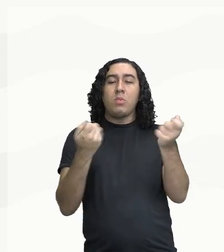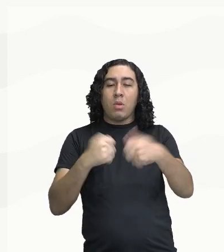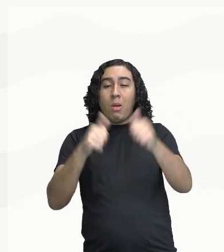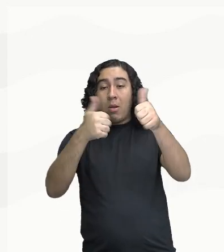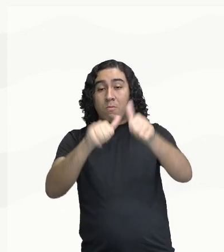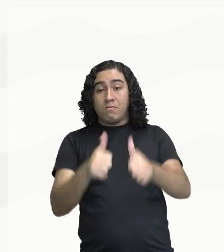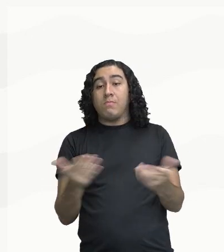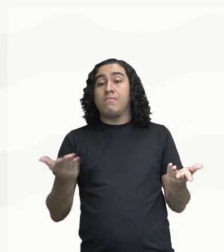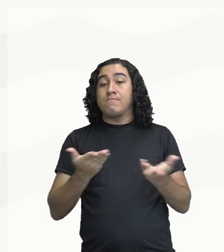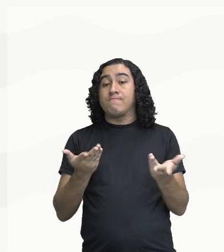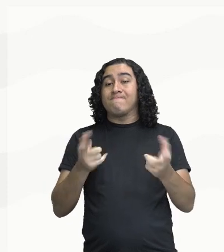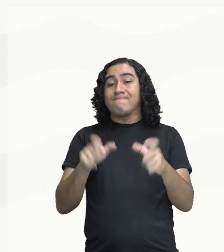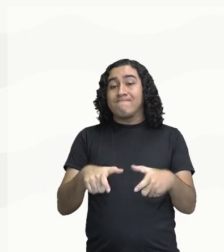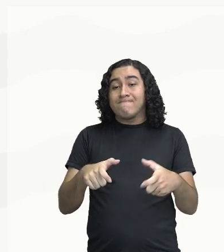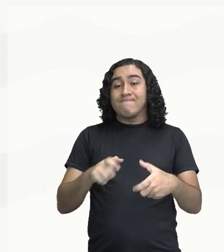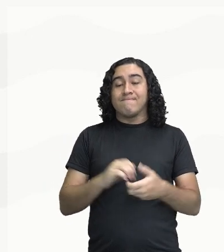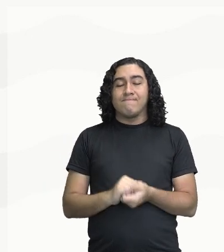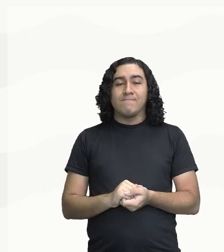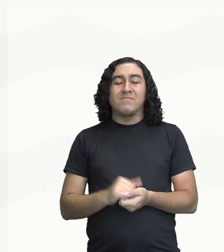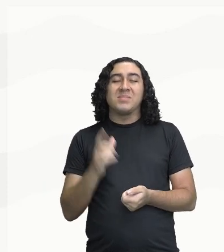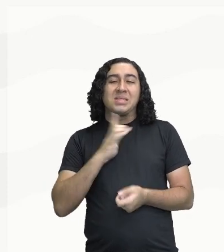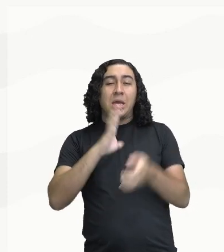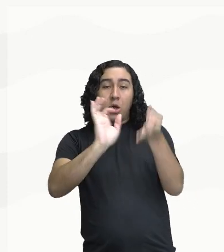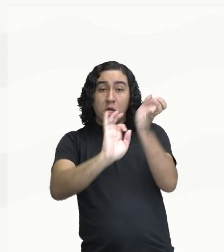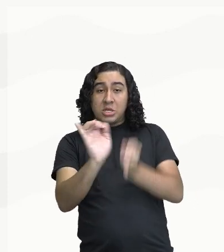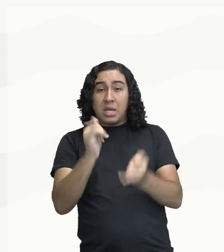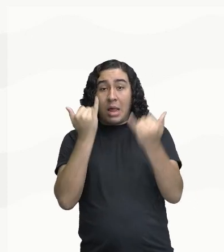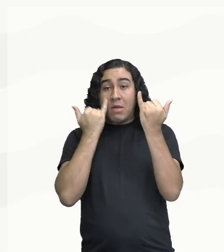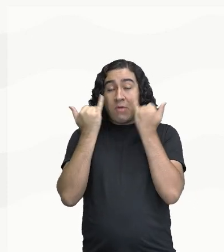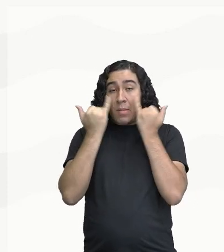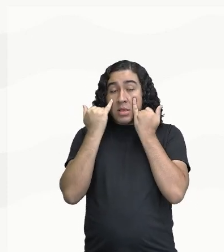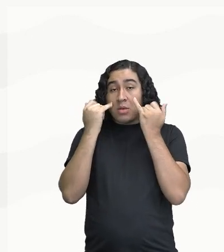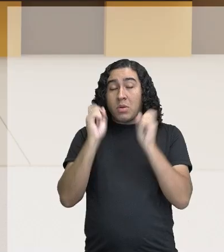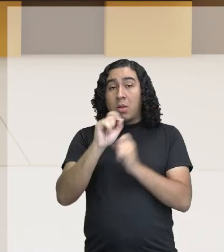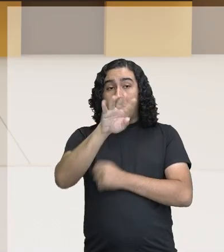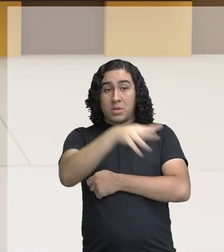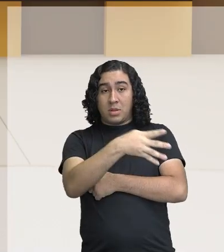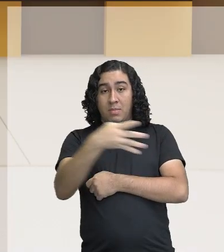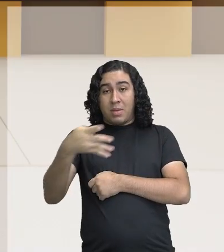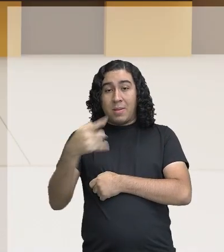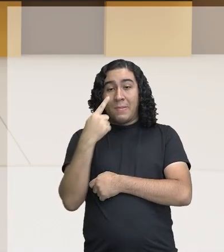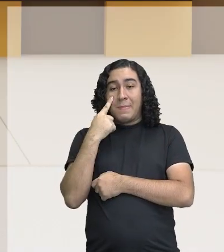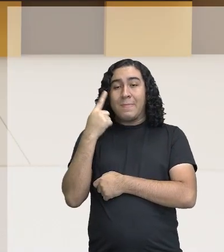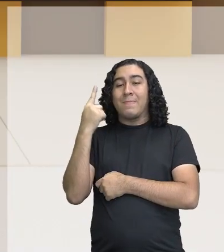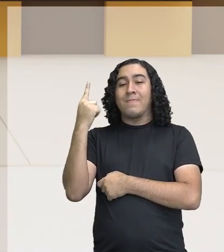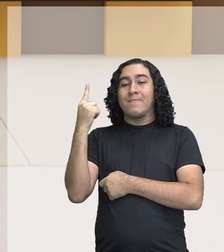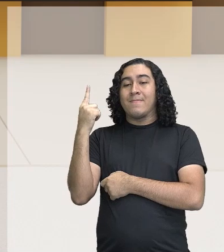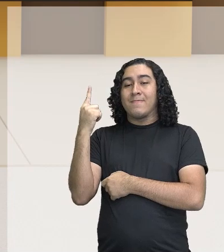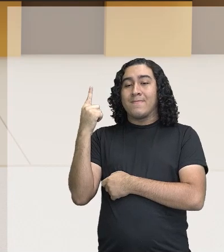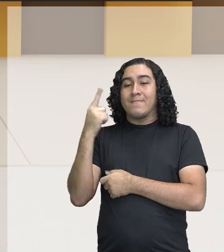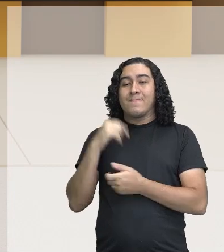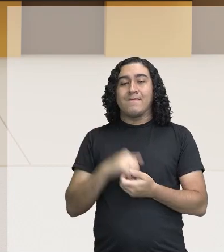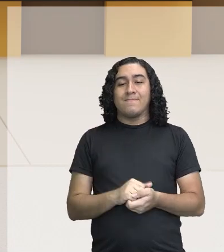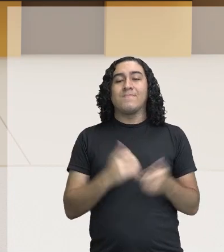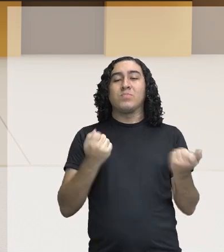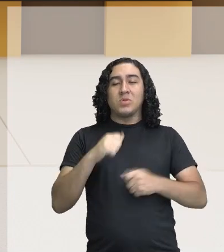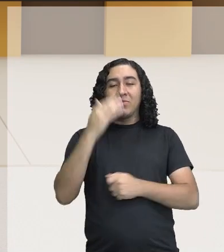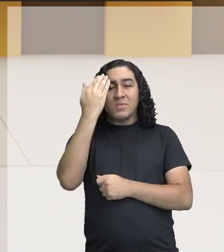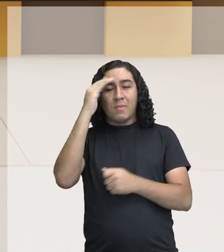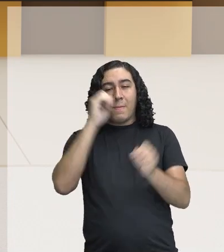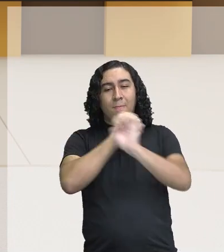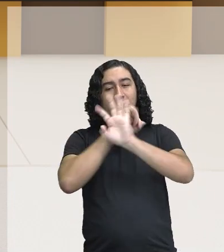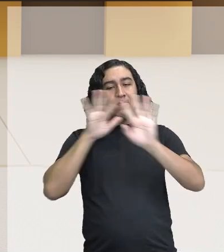conferir agora, de uma forma mais organizada, uma tabela e assim a gente pode compreender